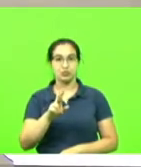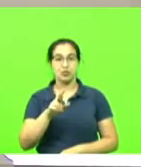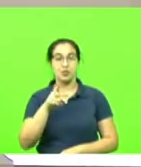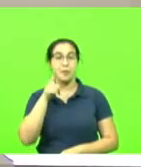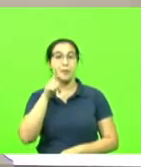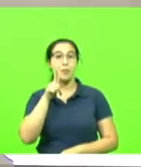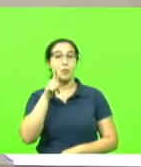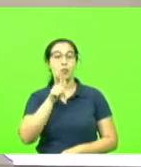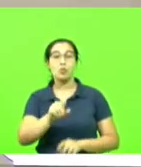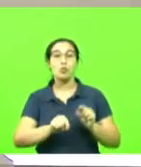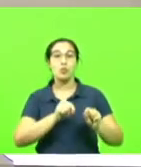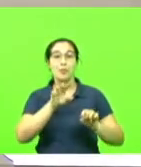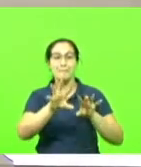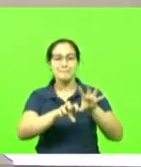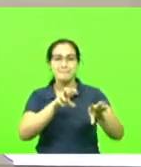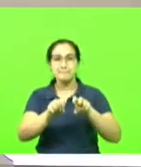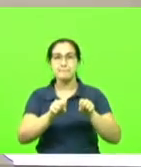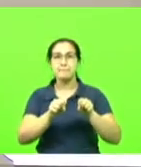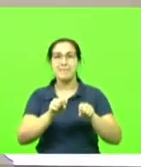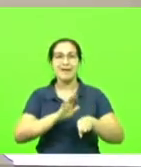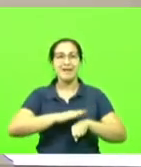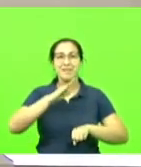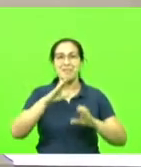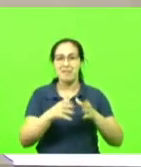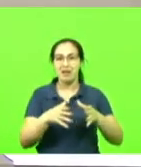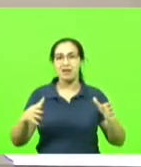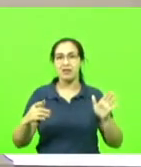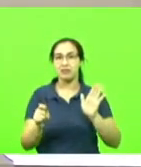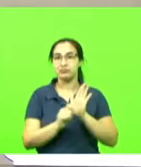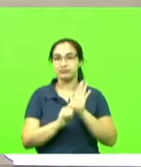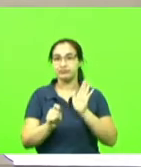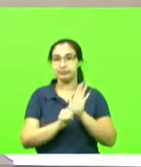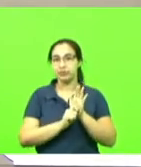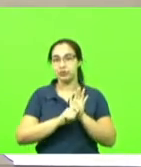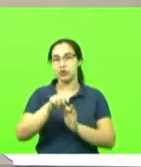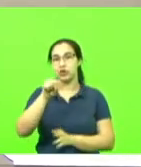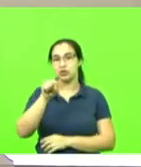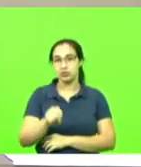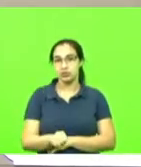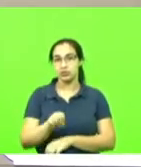drogas ocorrida no sul do estado. Em discussão?